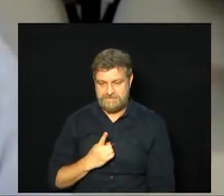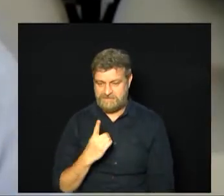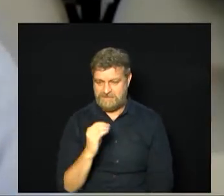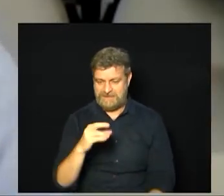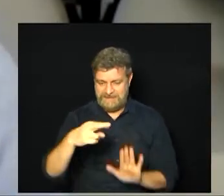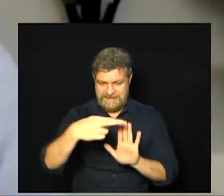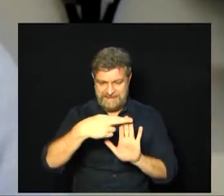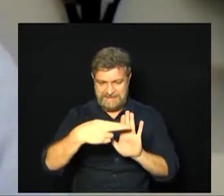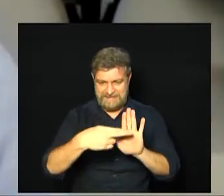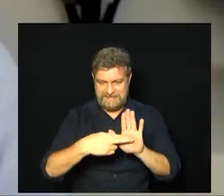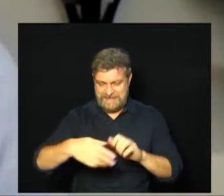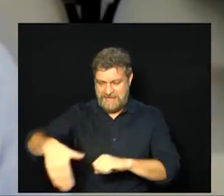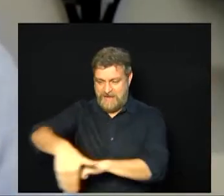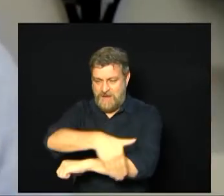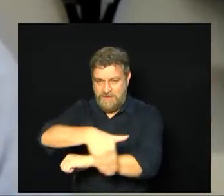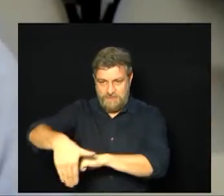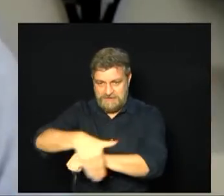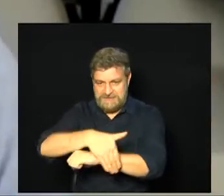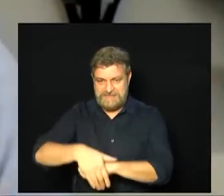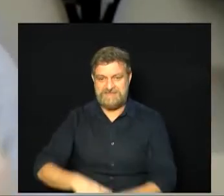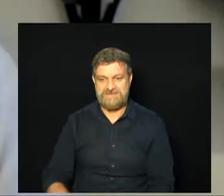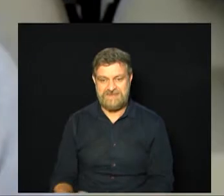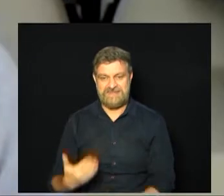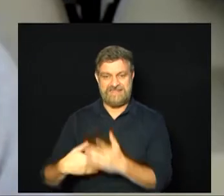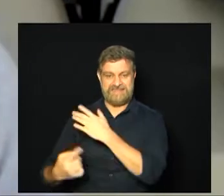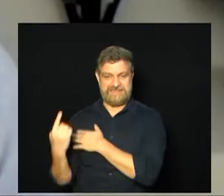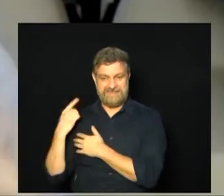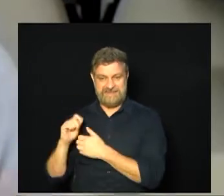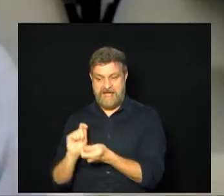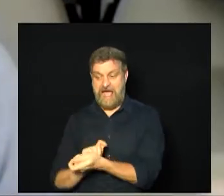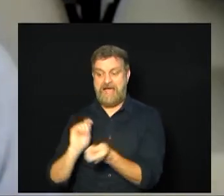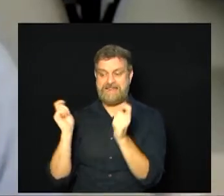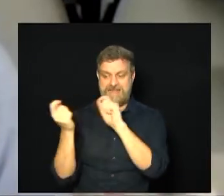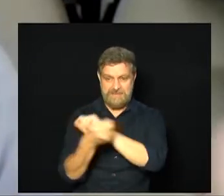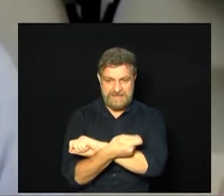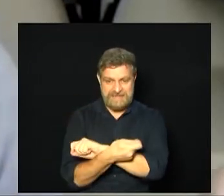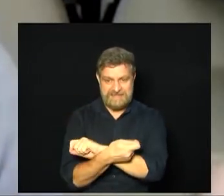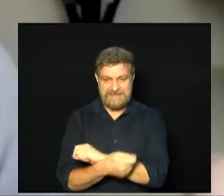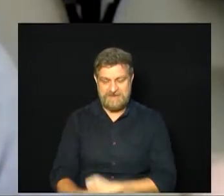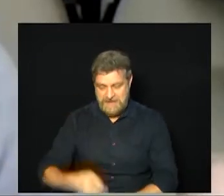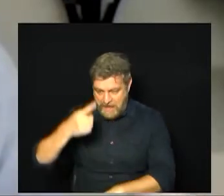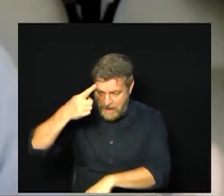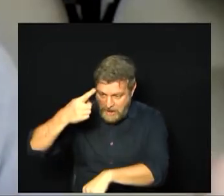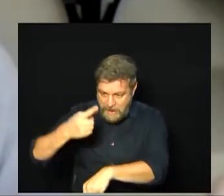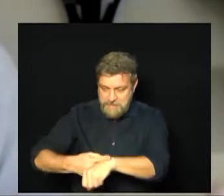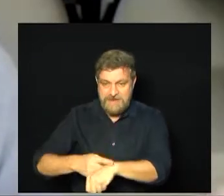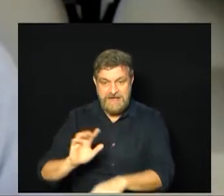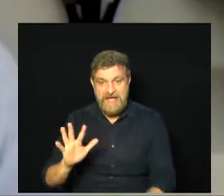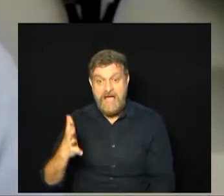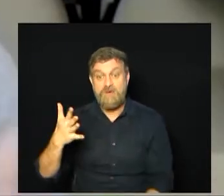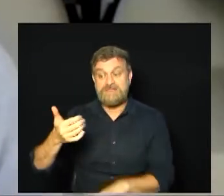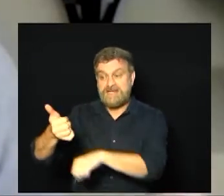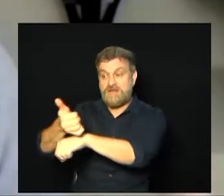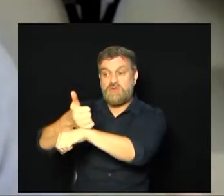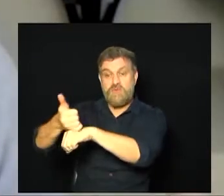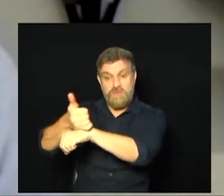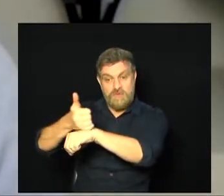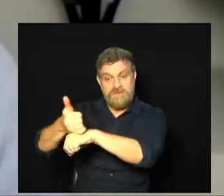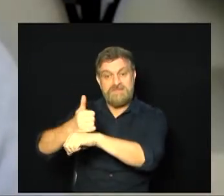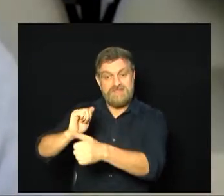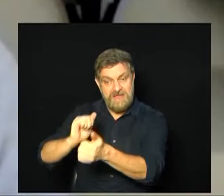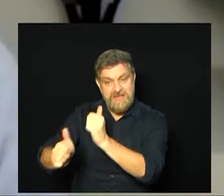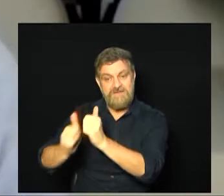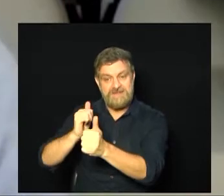do futebol de rua de antigamente e faço uma adaptação de momentos que ocorreram no esporte profissional, no futebol